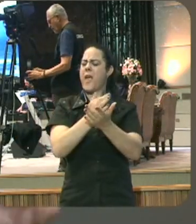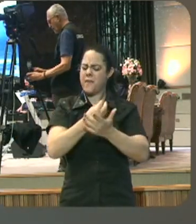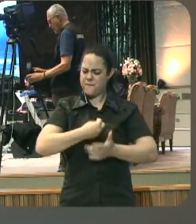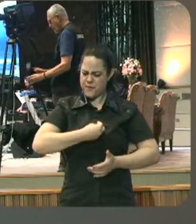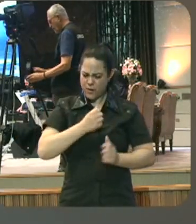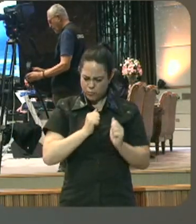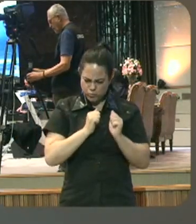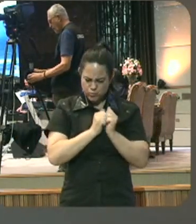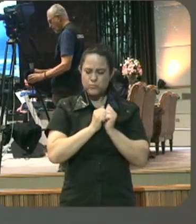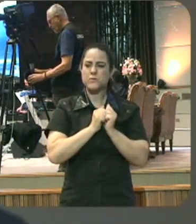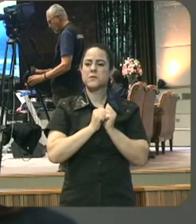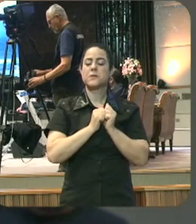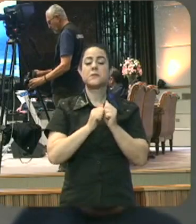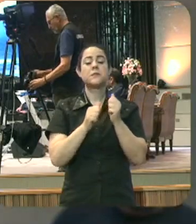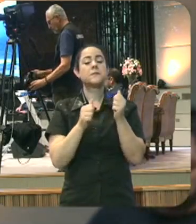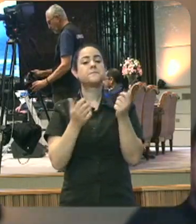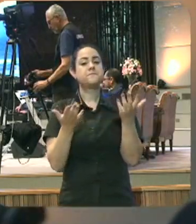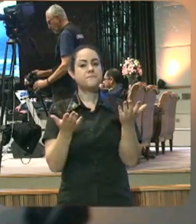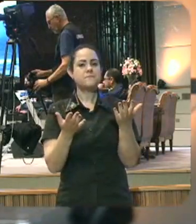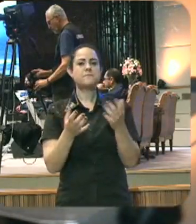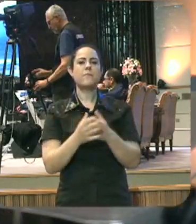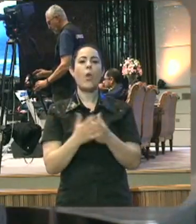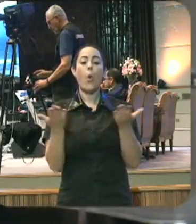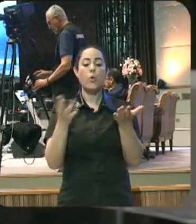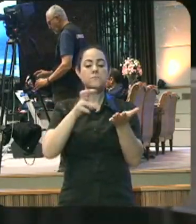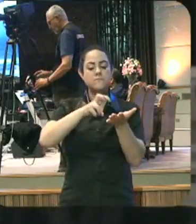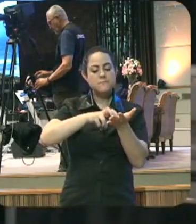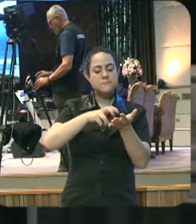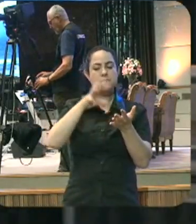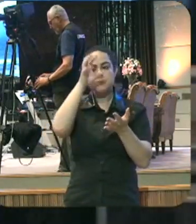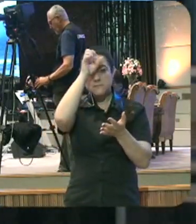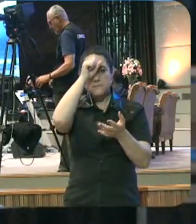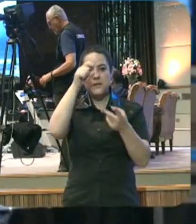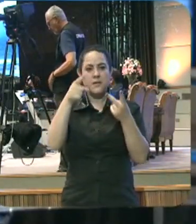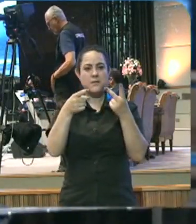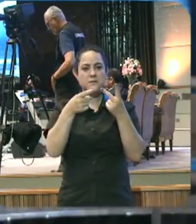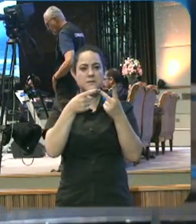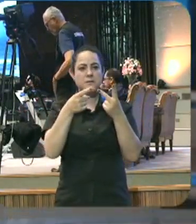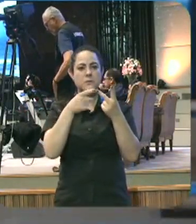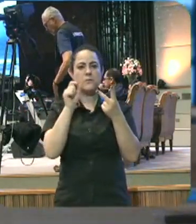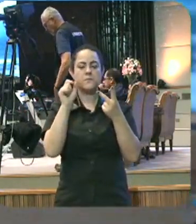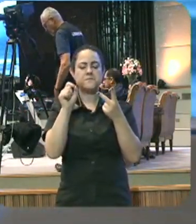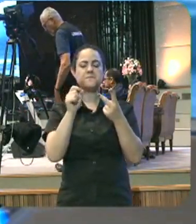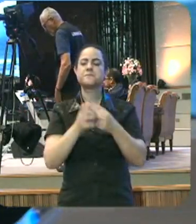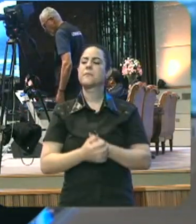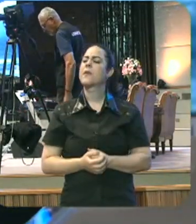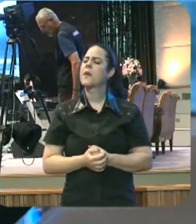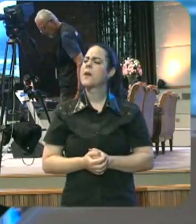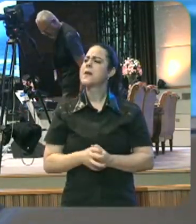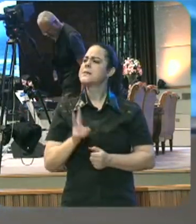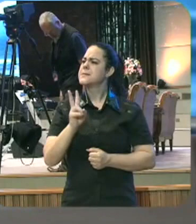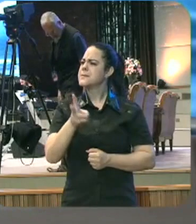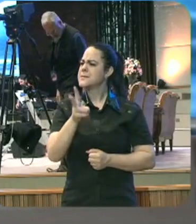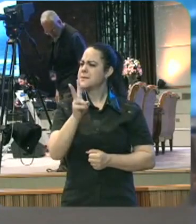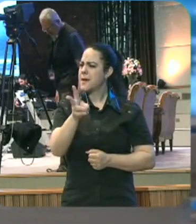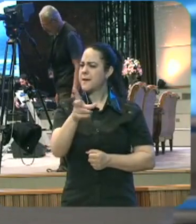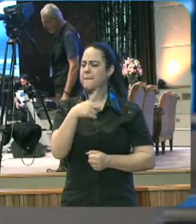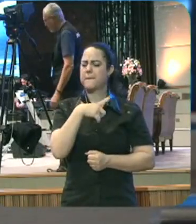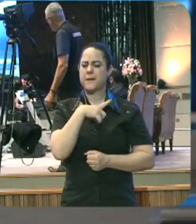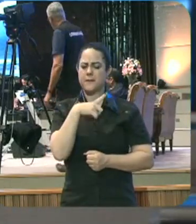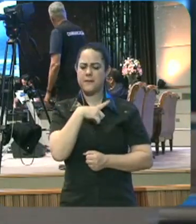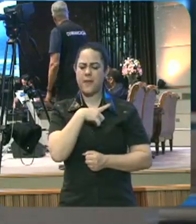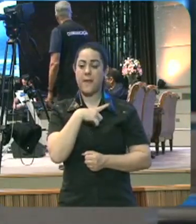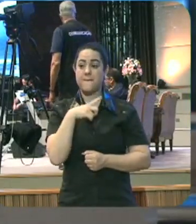com ela. Segunda coisa que a gente aprendeu hoje de manhã é que toda vez que a gente estiver nessa